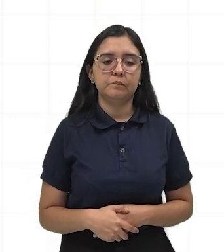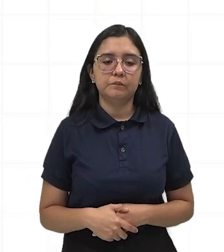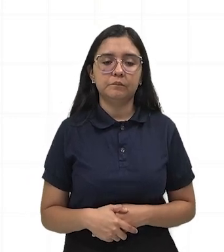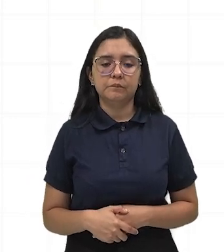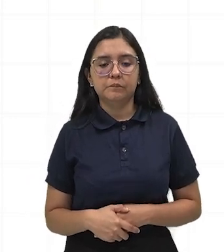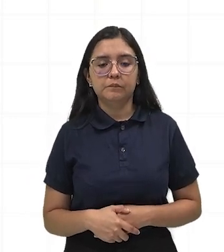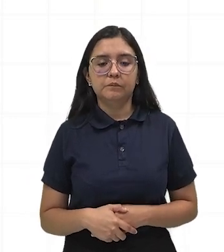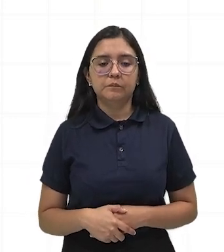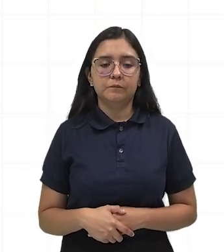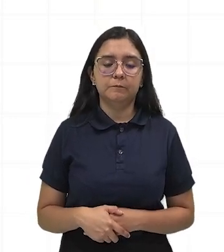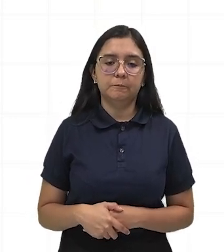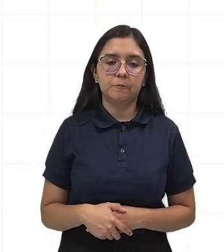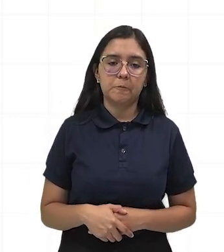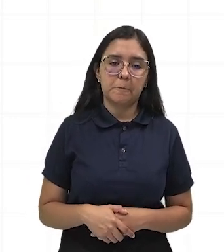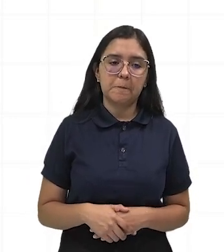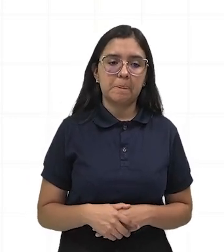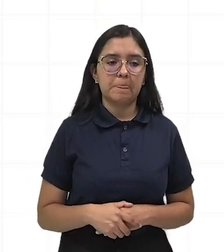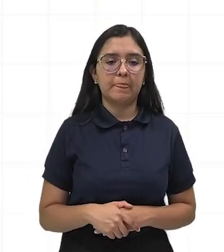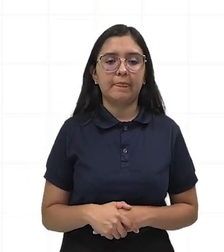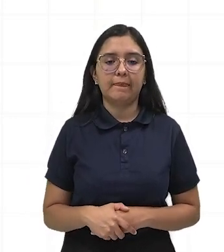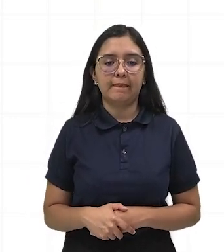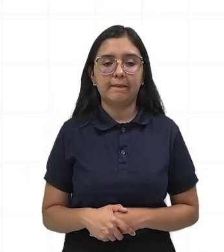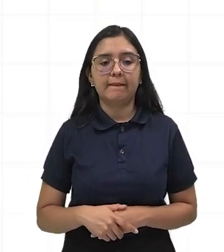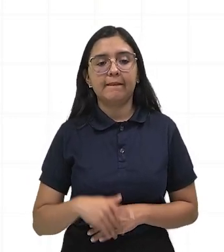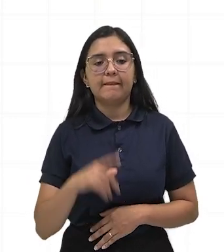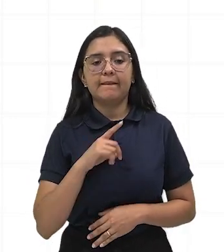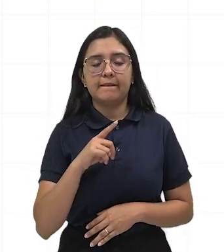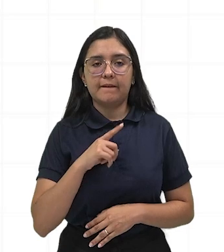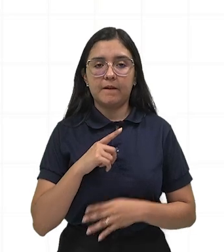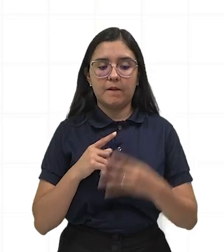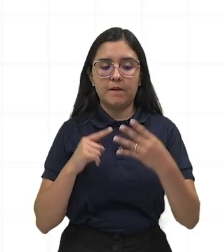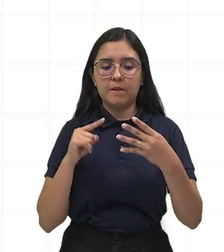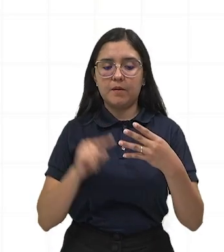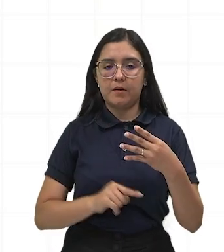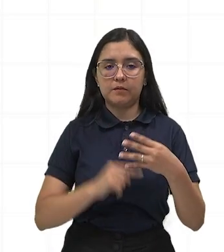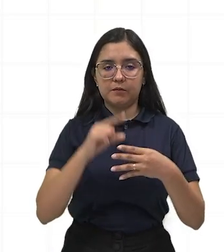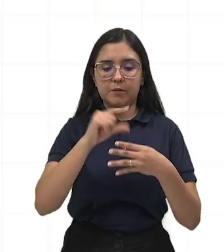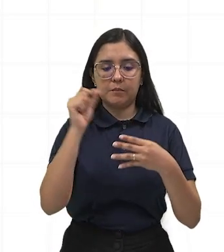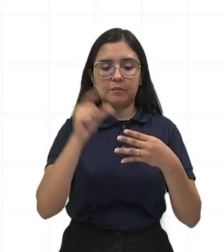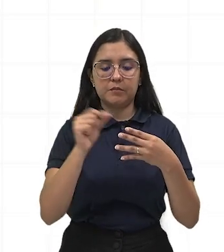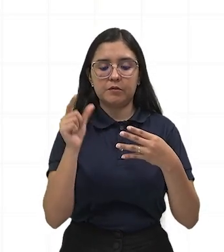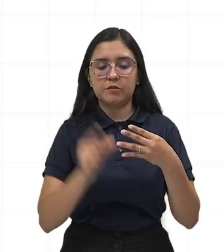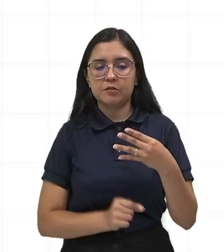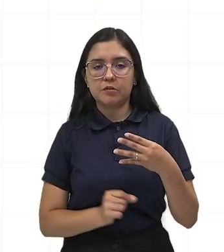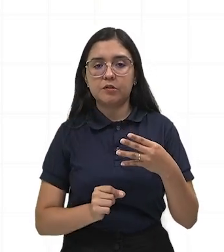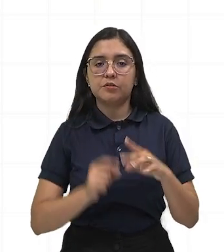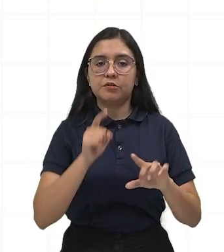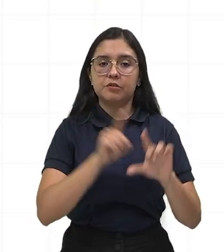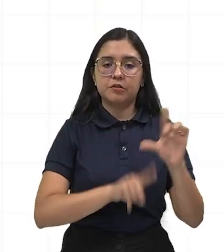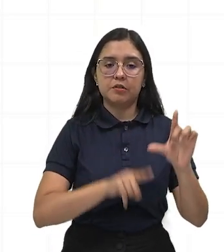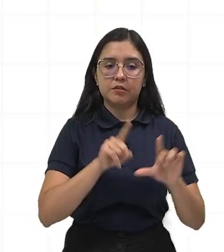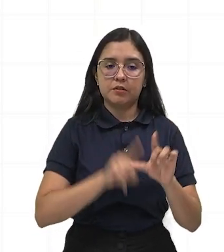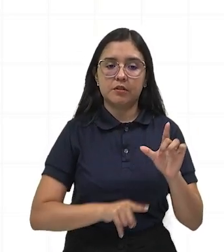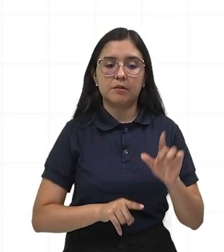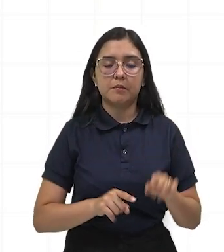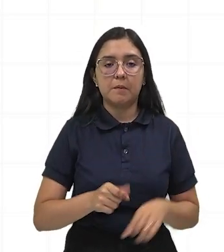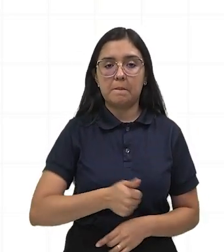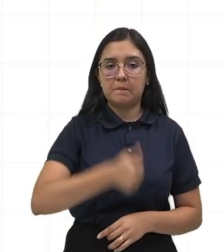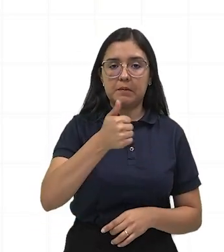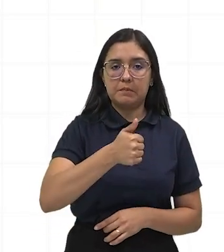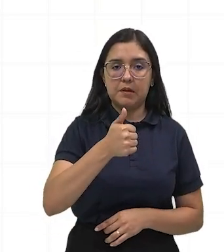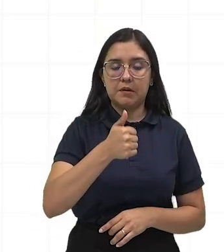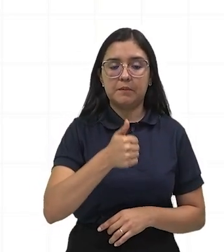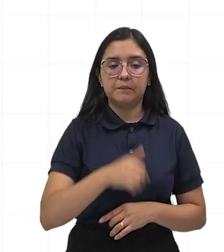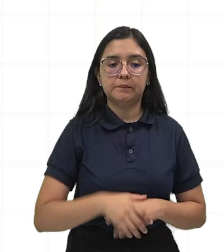as letras. Então, nós temos 4 opções de letras para a primeira posição. O que